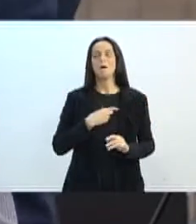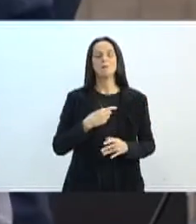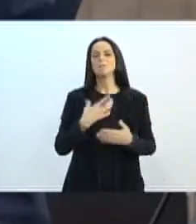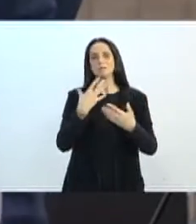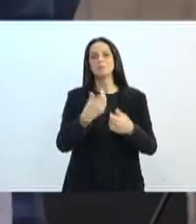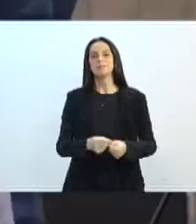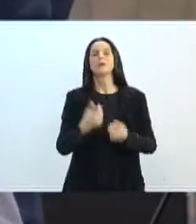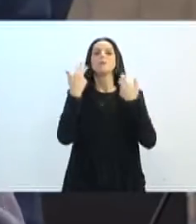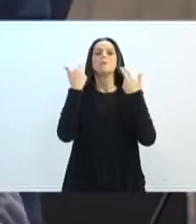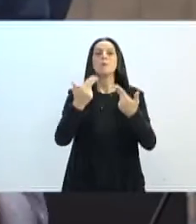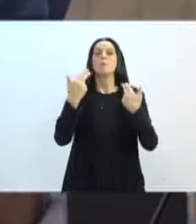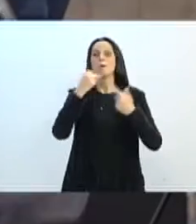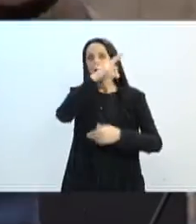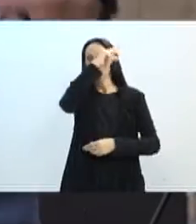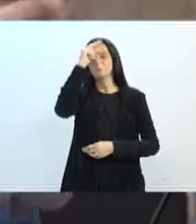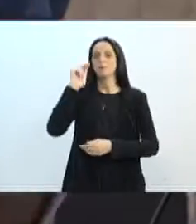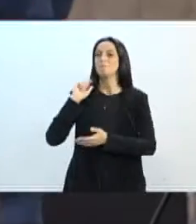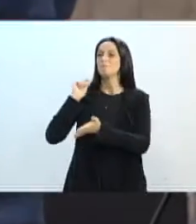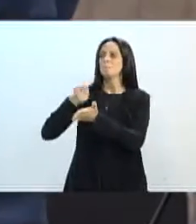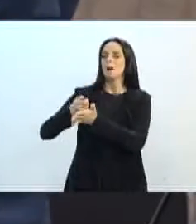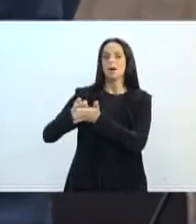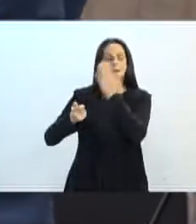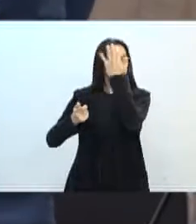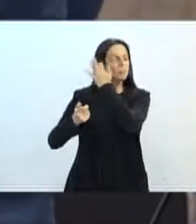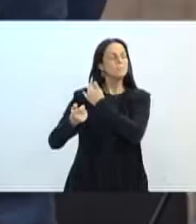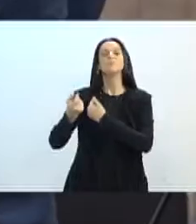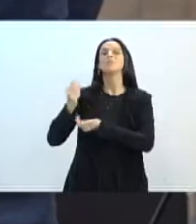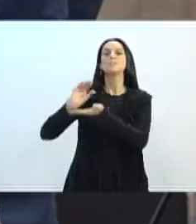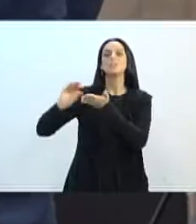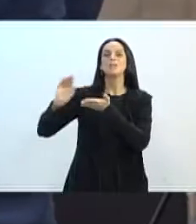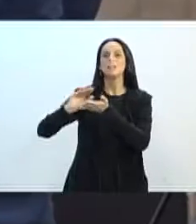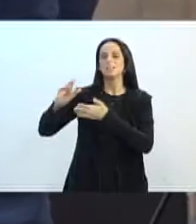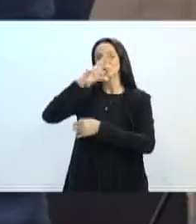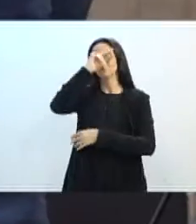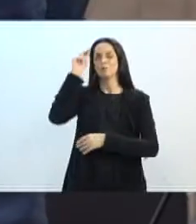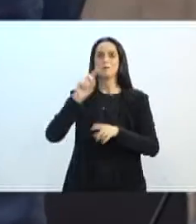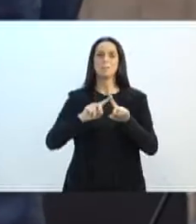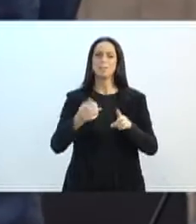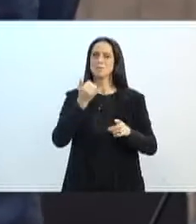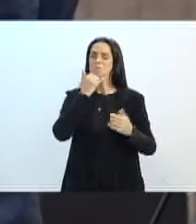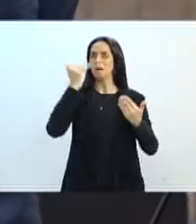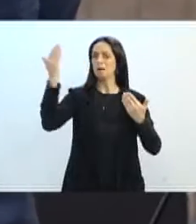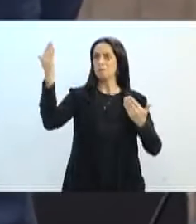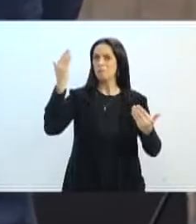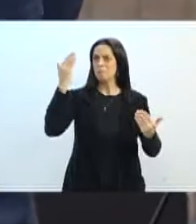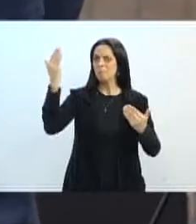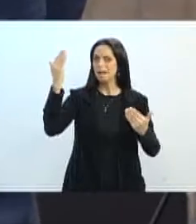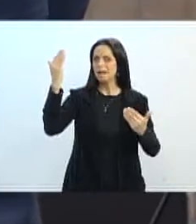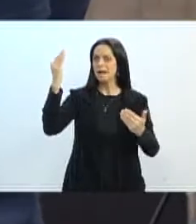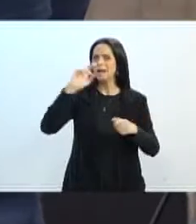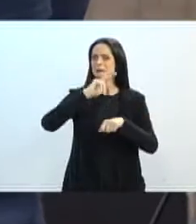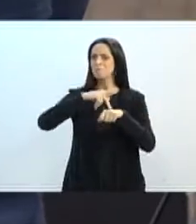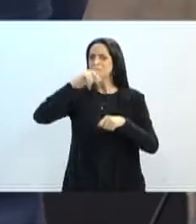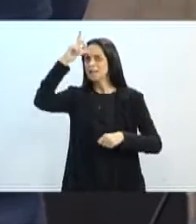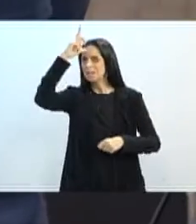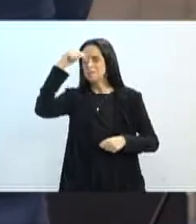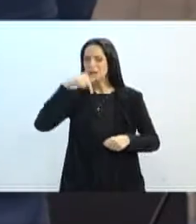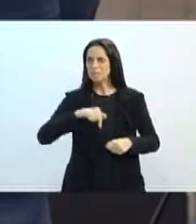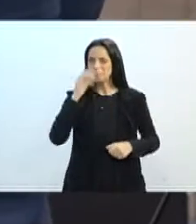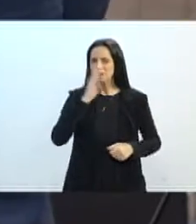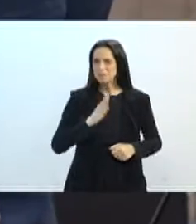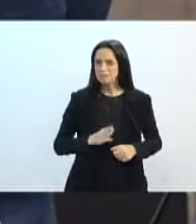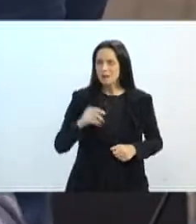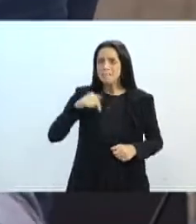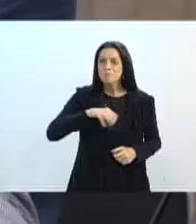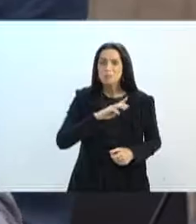em 10 milhões hoje, 20 milhões amanhã. O problema é que nós não temos a qualidade do transporte público que tem. E é isso que nós temos que ver